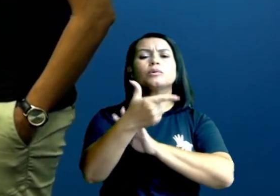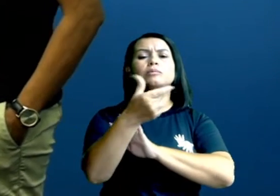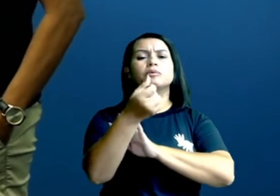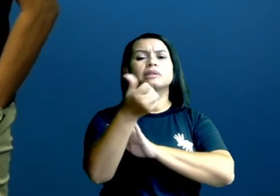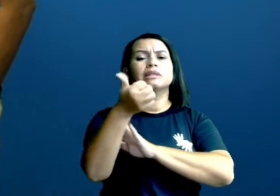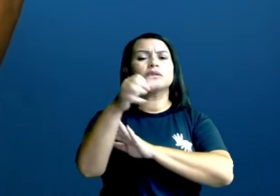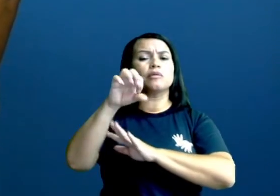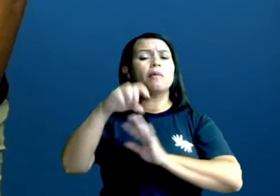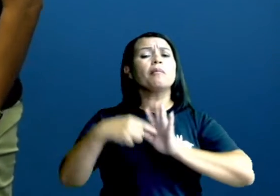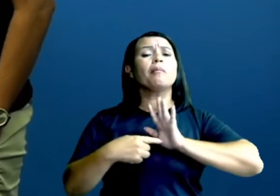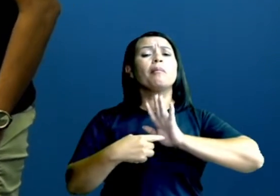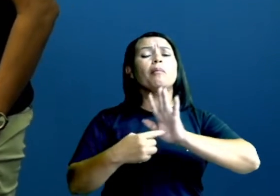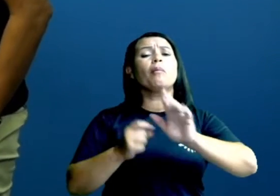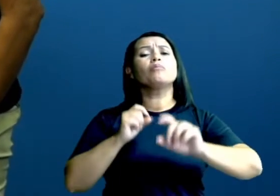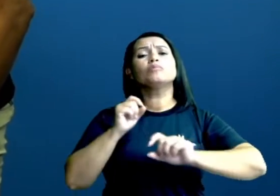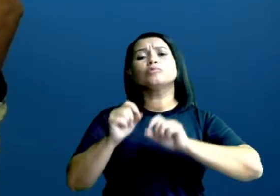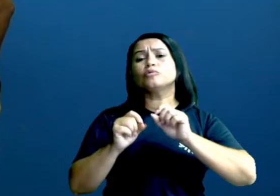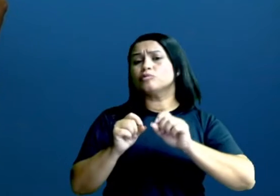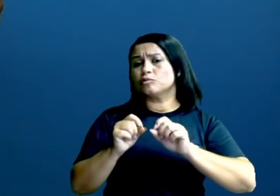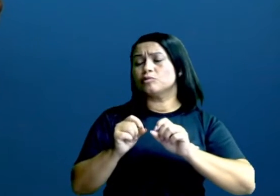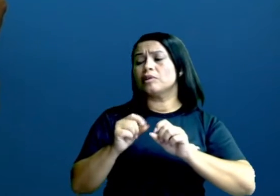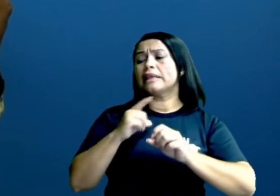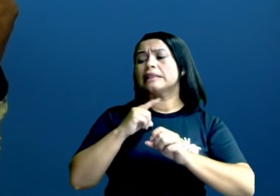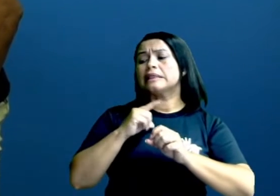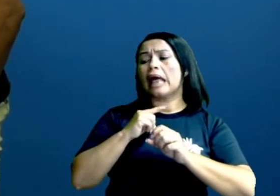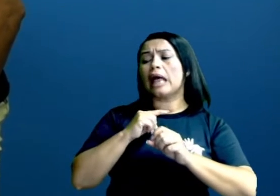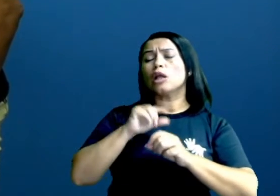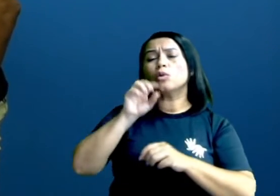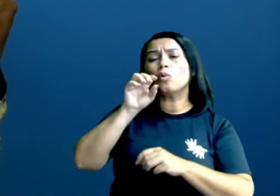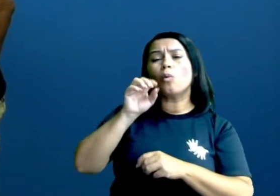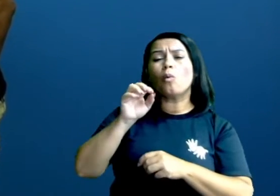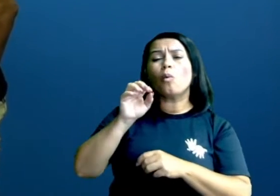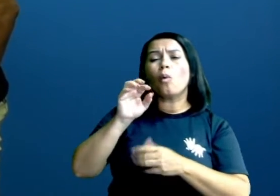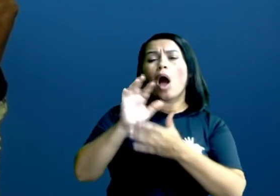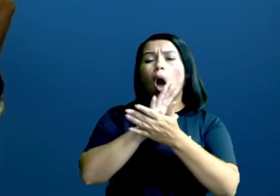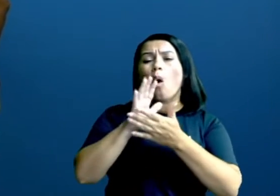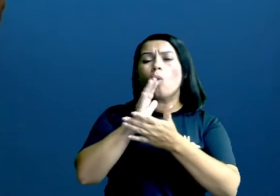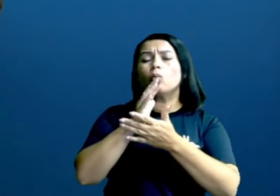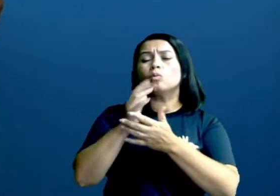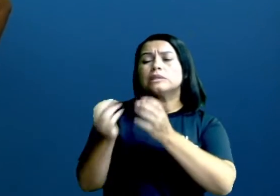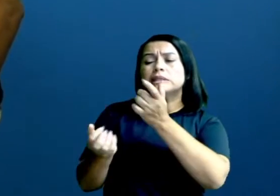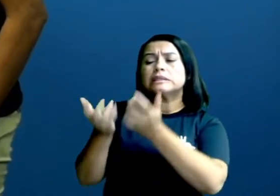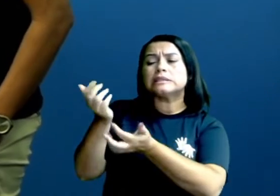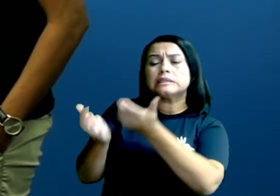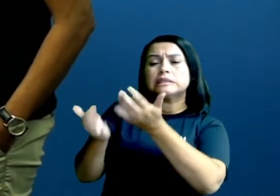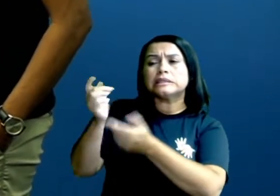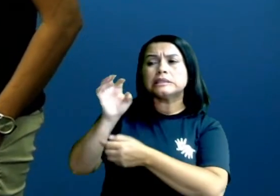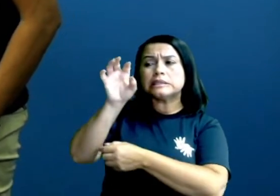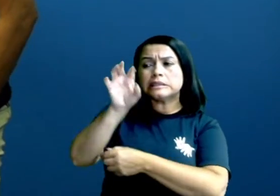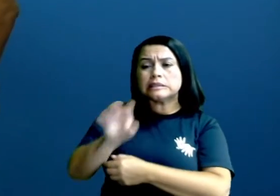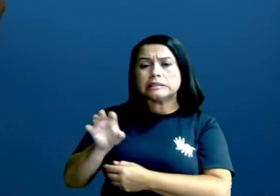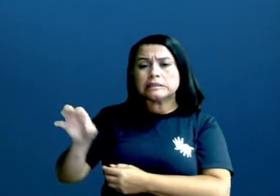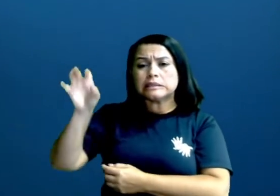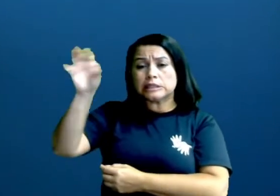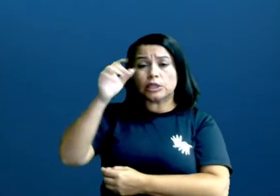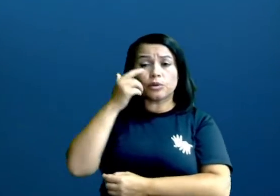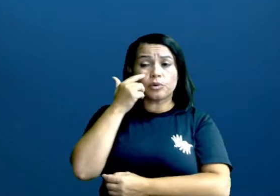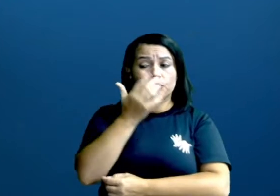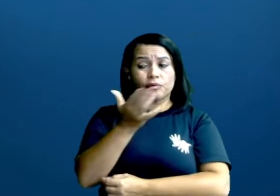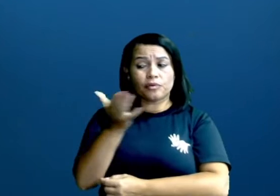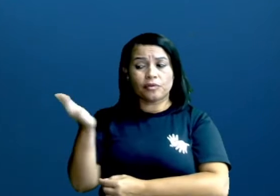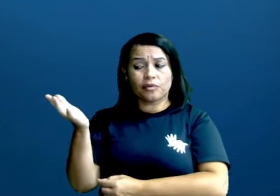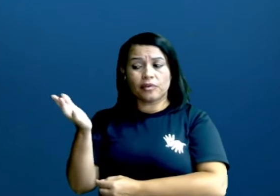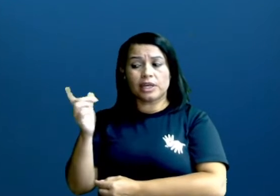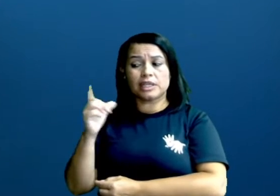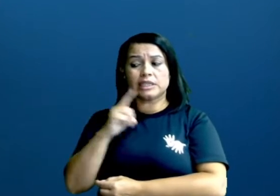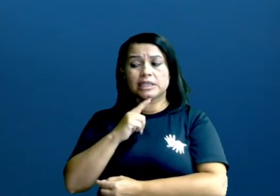2019, que mostra exatamente aqui focos de incêndio no contexto da floresta amazônica, tá? Então veja que esse